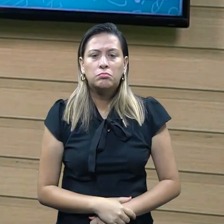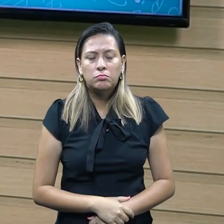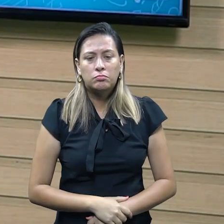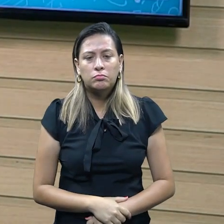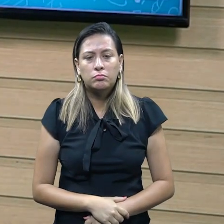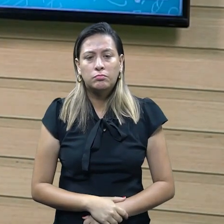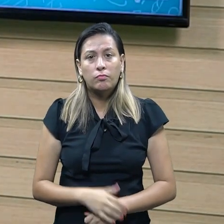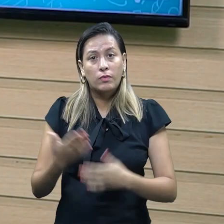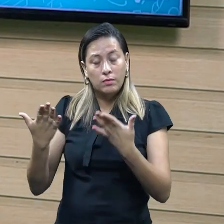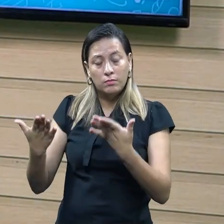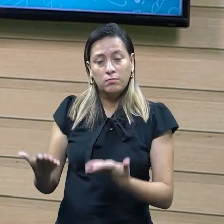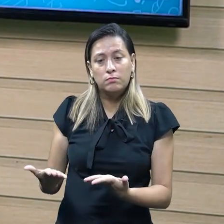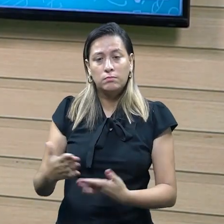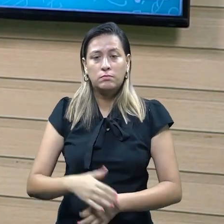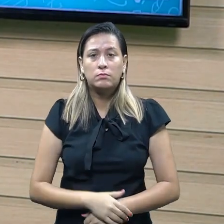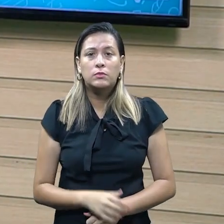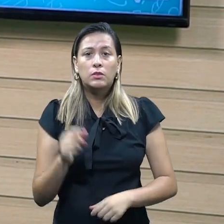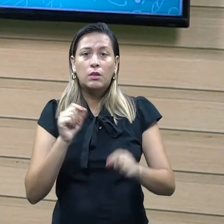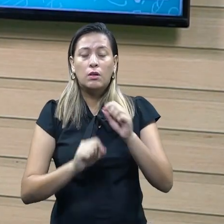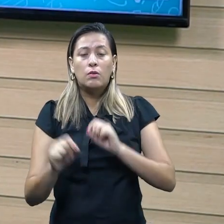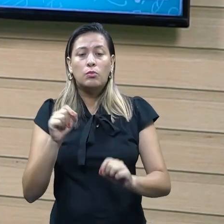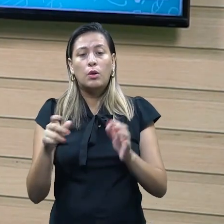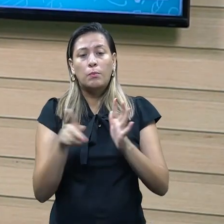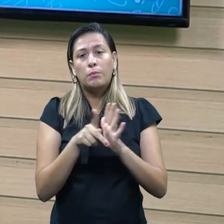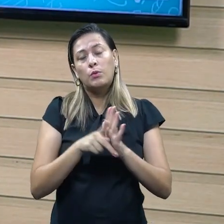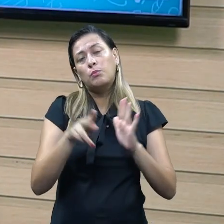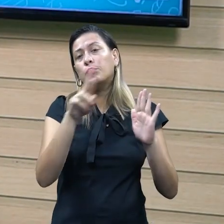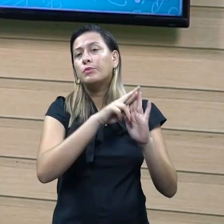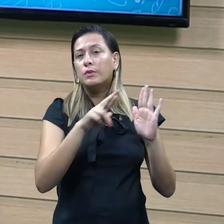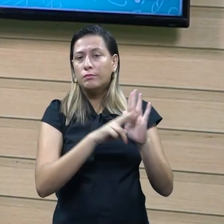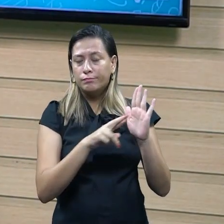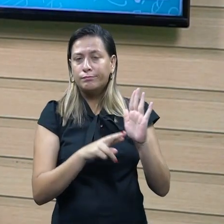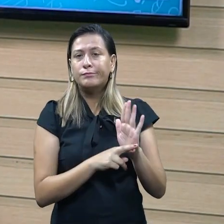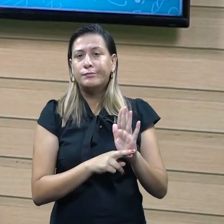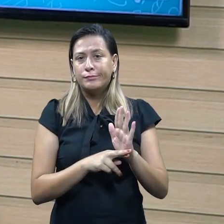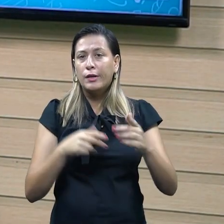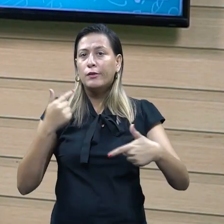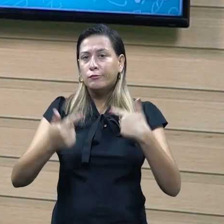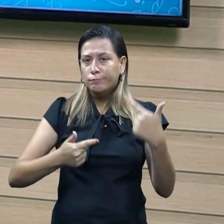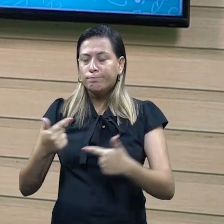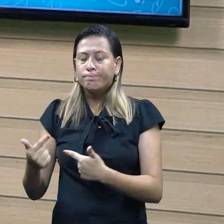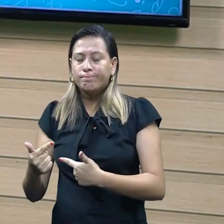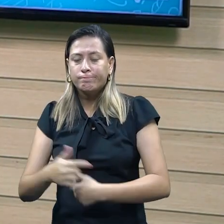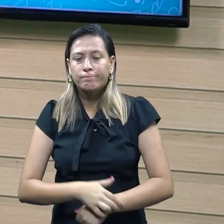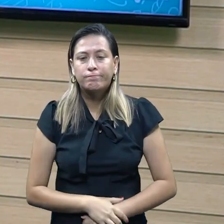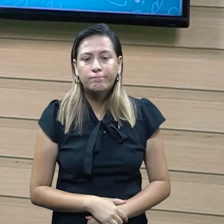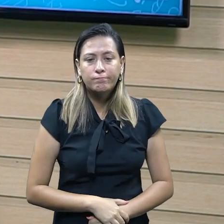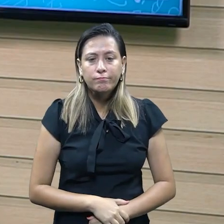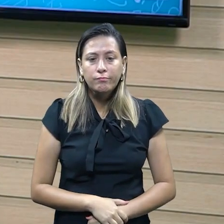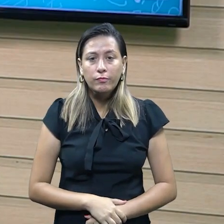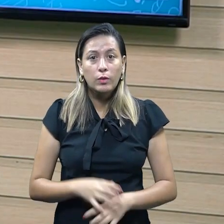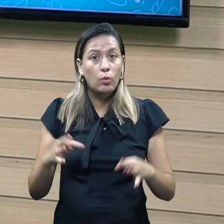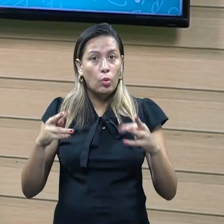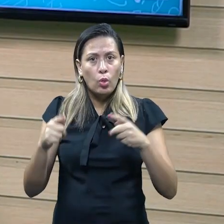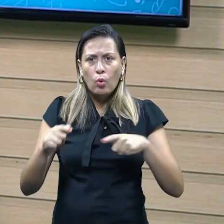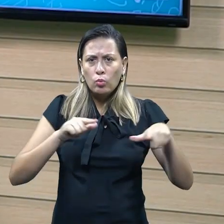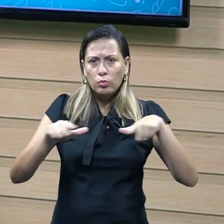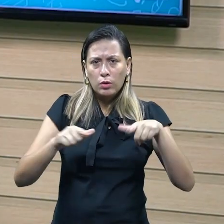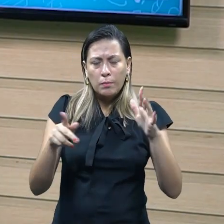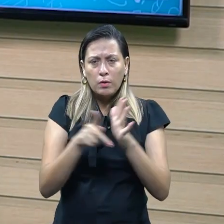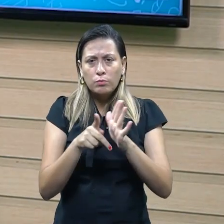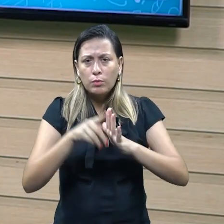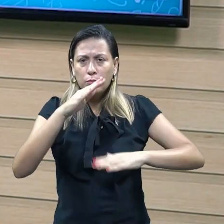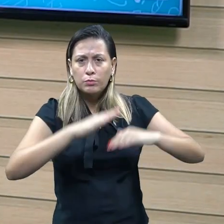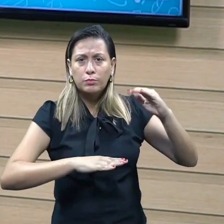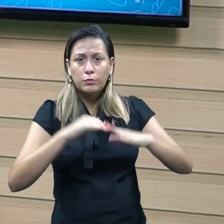Aqui nós vamos entrar na área de normatização do nosso trabalho. Todo trabalho de um profissional ele